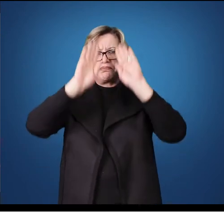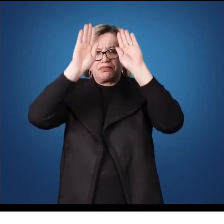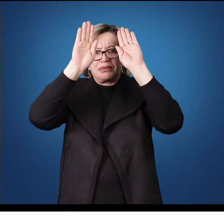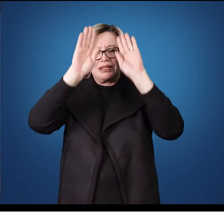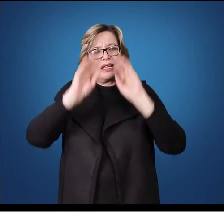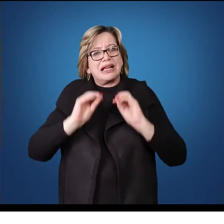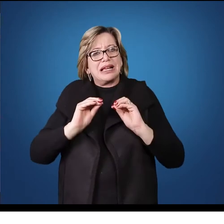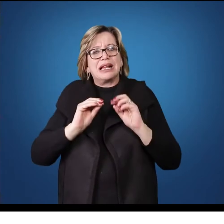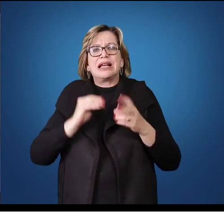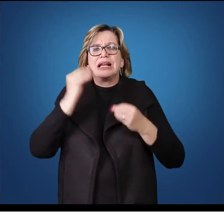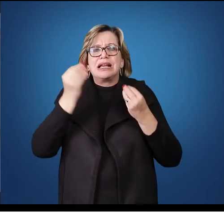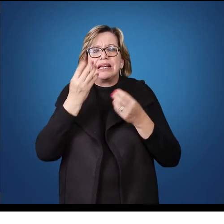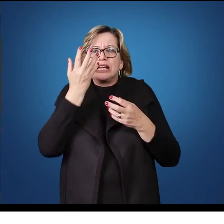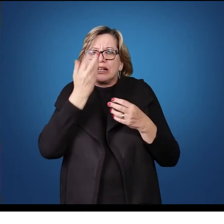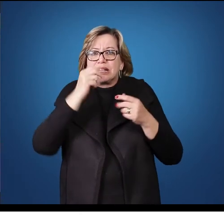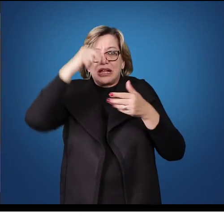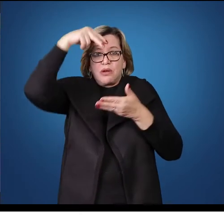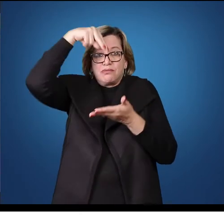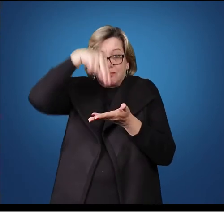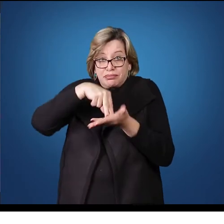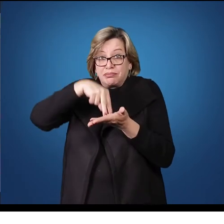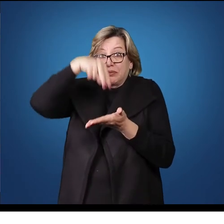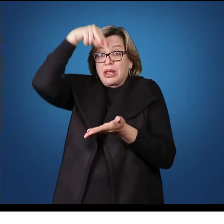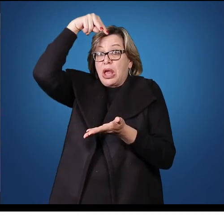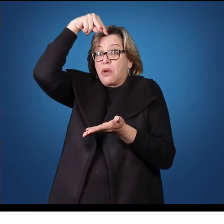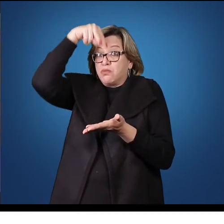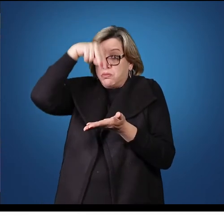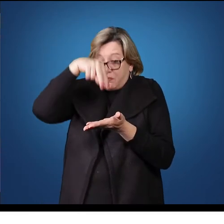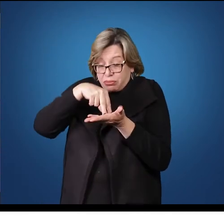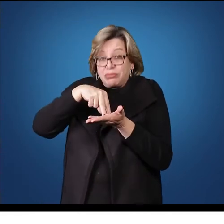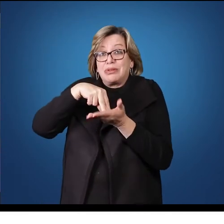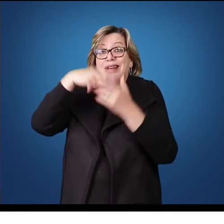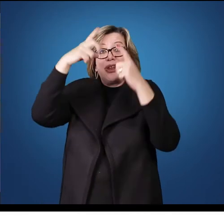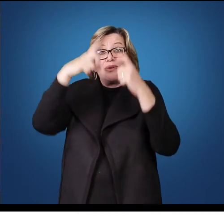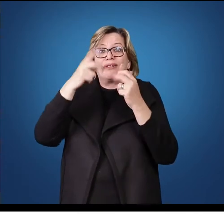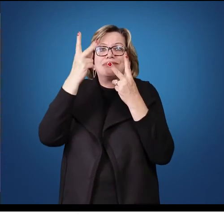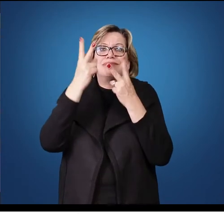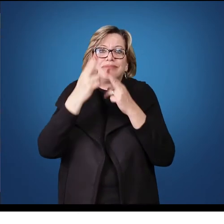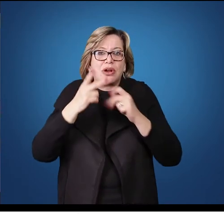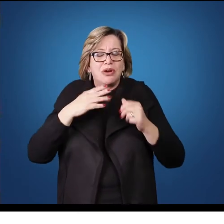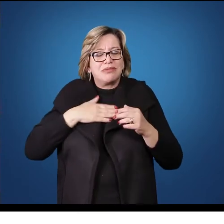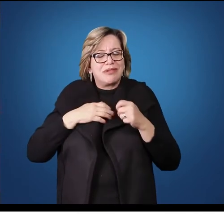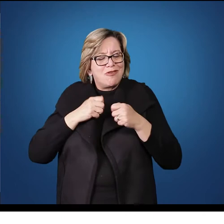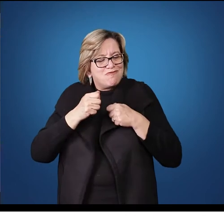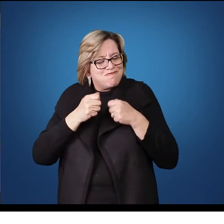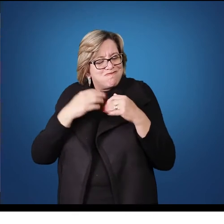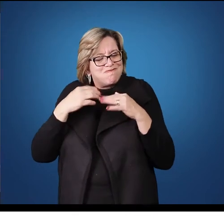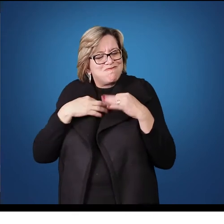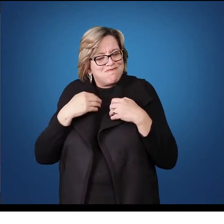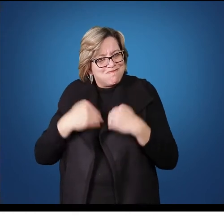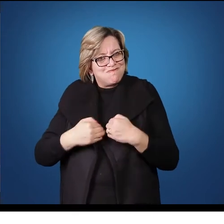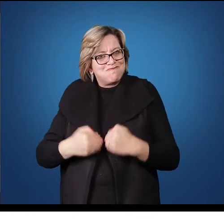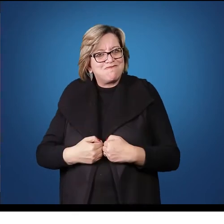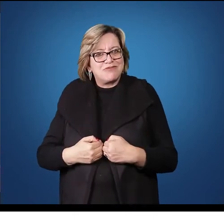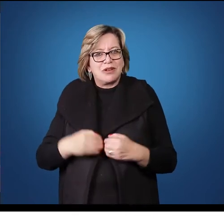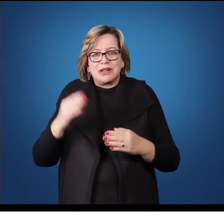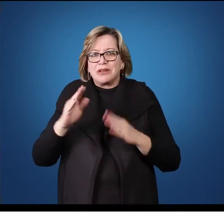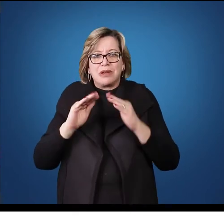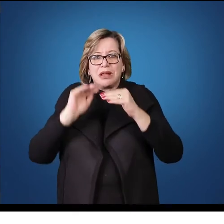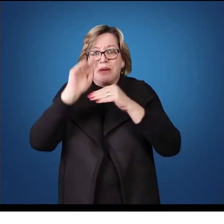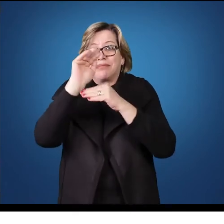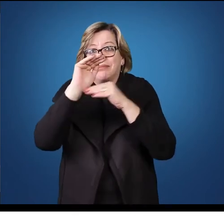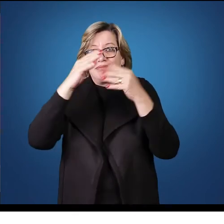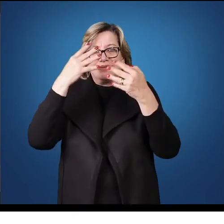caiam no mesmo ponto em que elas saltaram, porque eles precisam ter um controle do corpo muito grande para que a gente não faça o toque na rede,